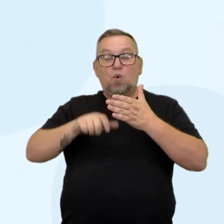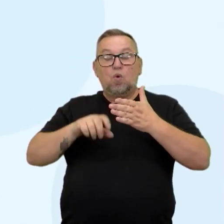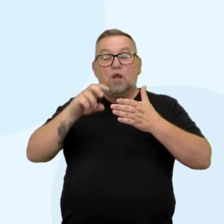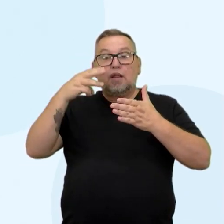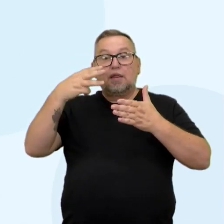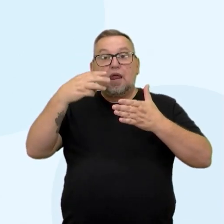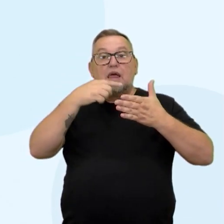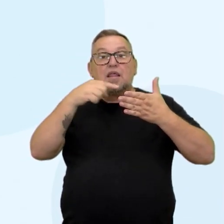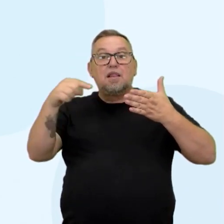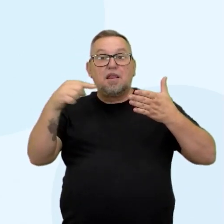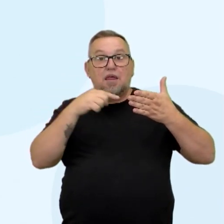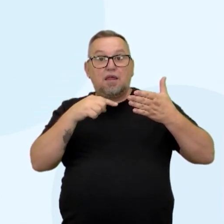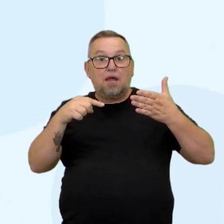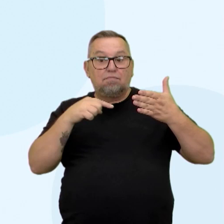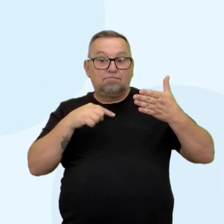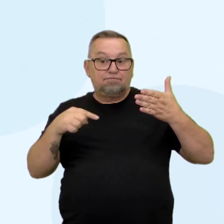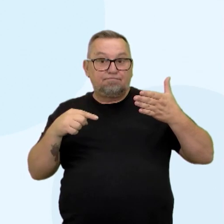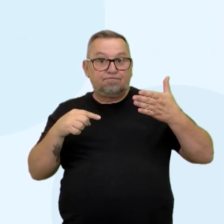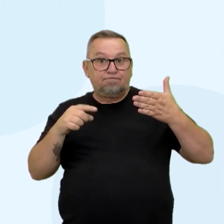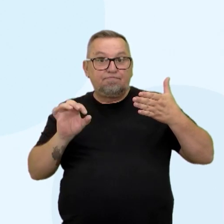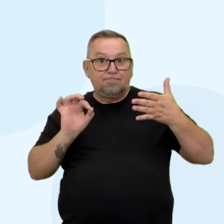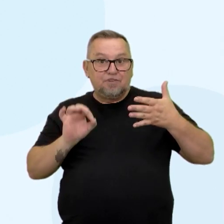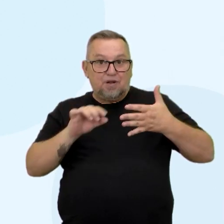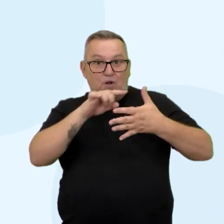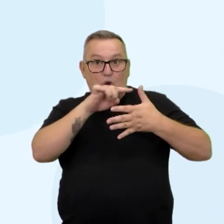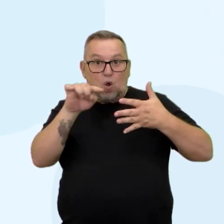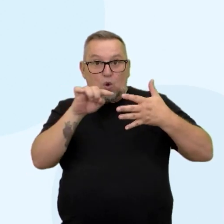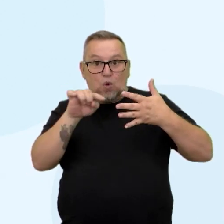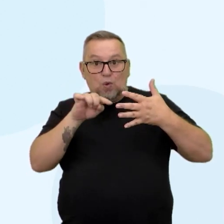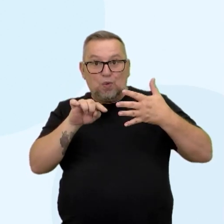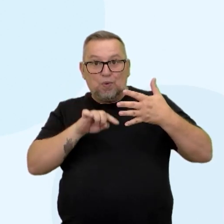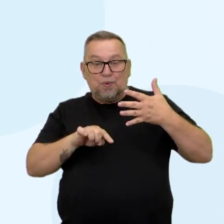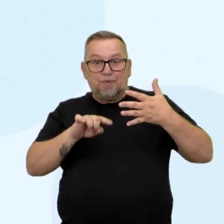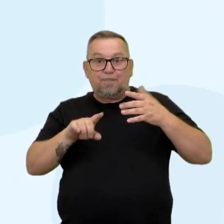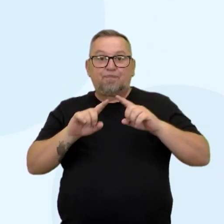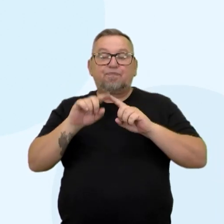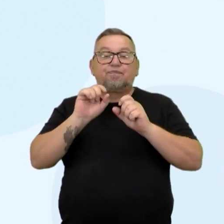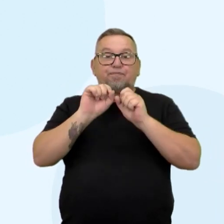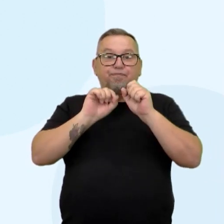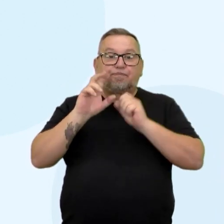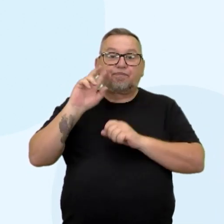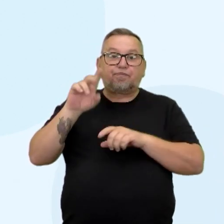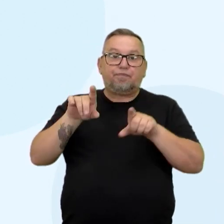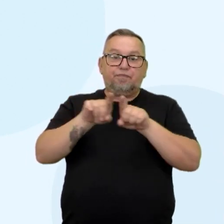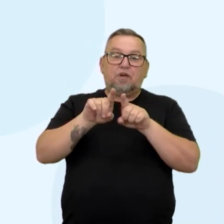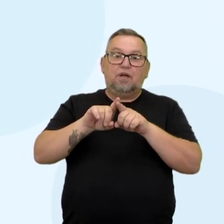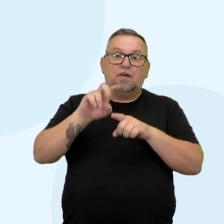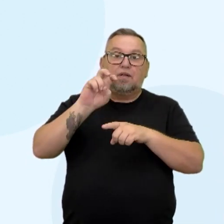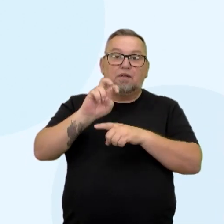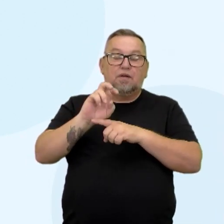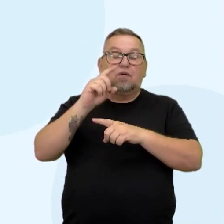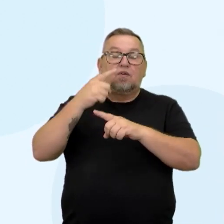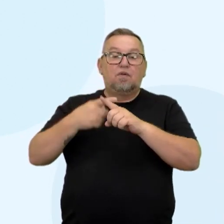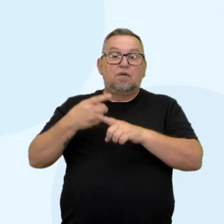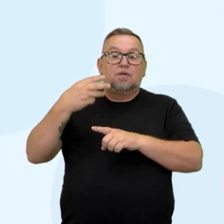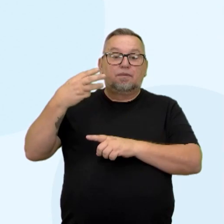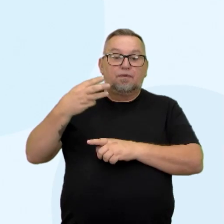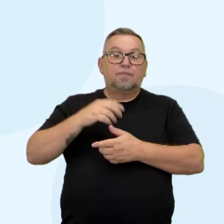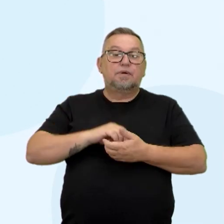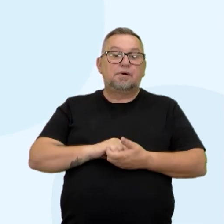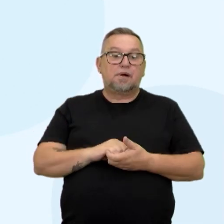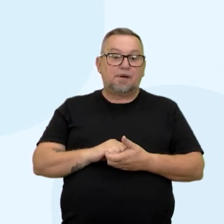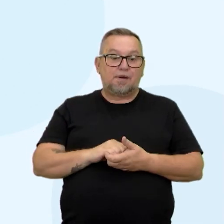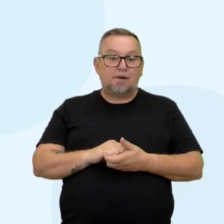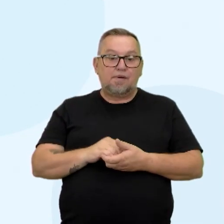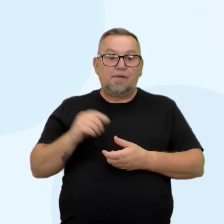3 linhas, né? Pelo aquele princípio fundamental da contagem, pelo princípio multiplicativo, a gente tem aí, né, 5 vezes 3 igual a 15.